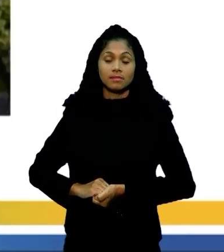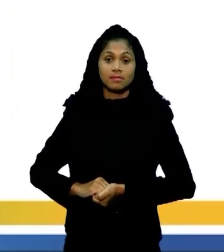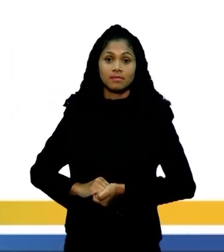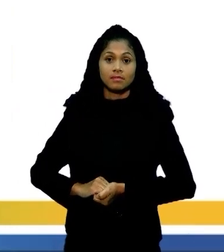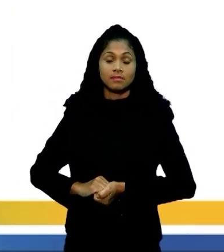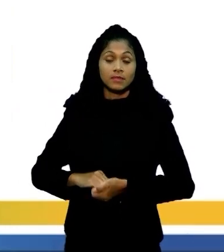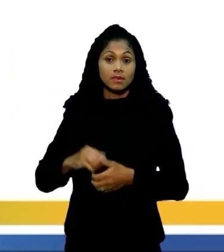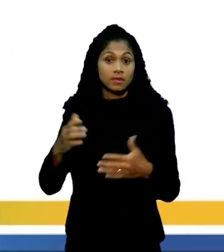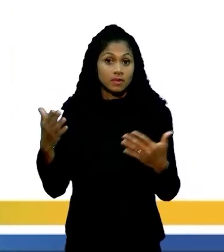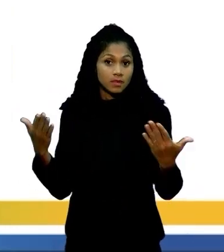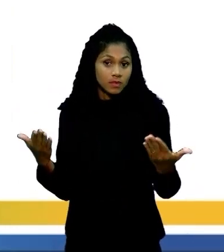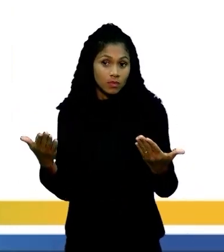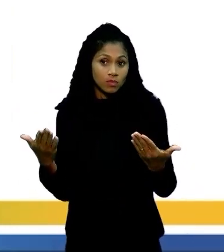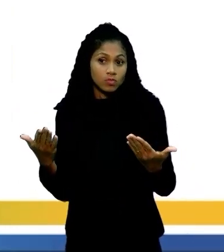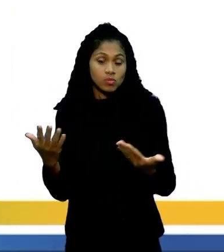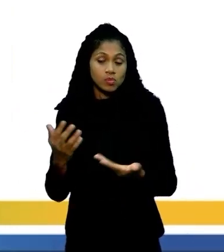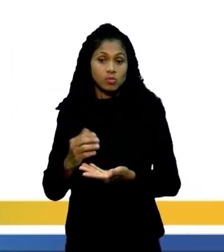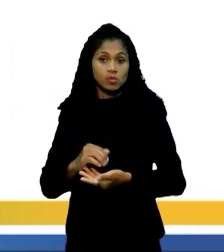Então, pessoal,